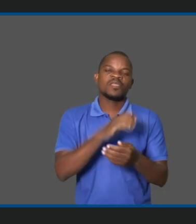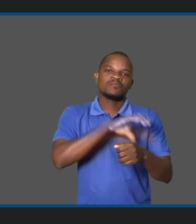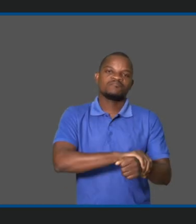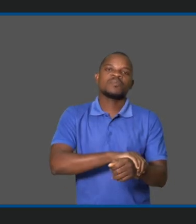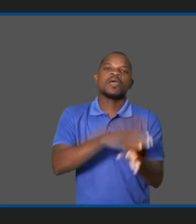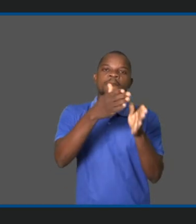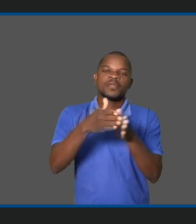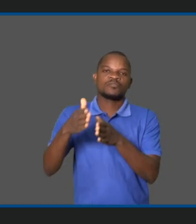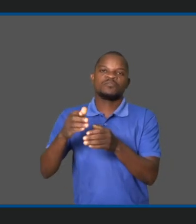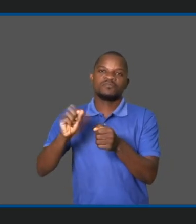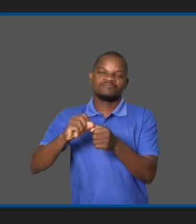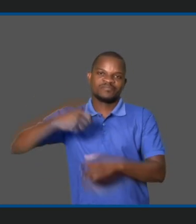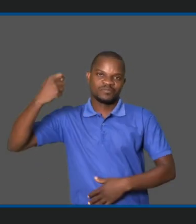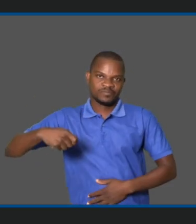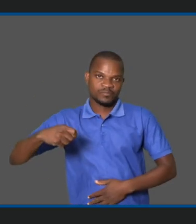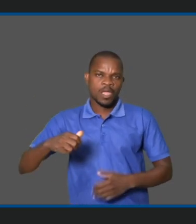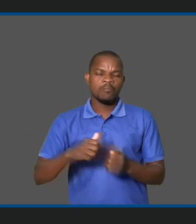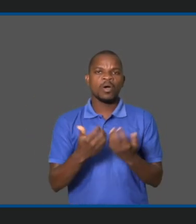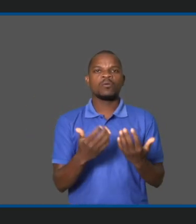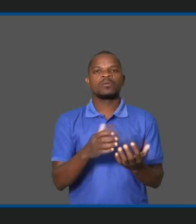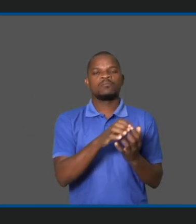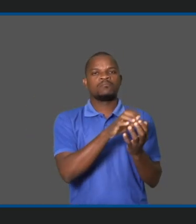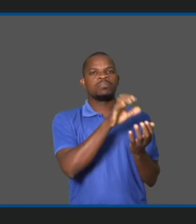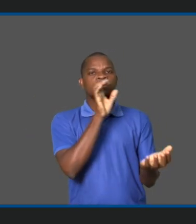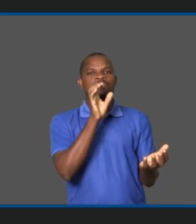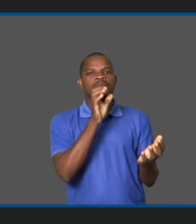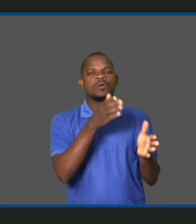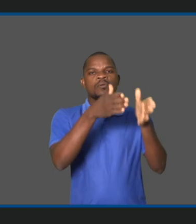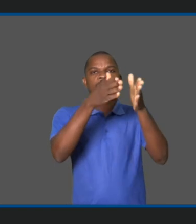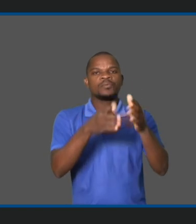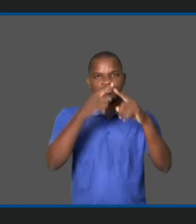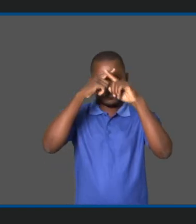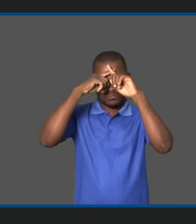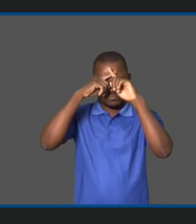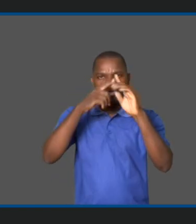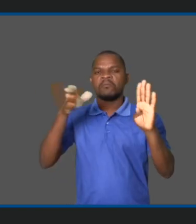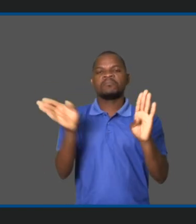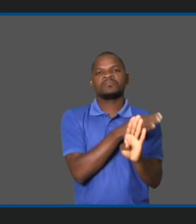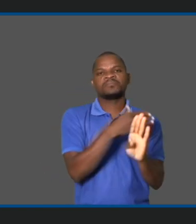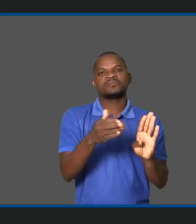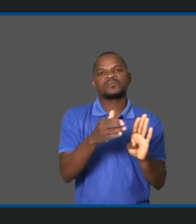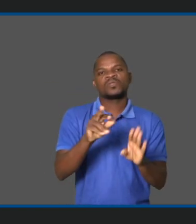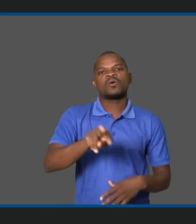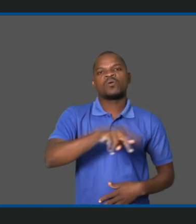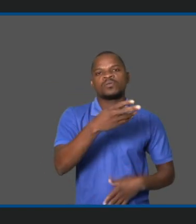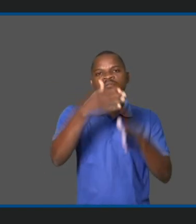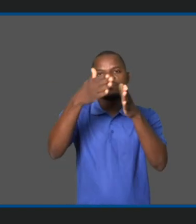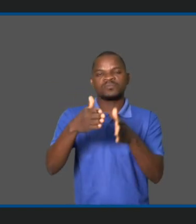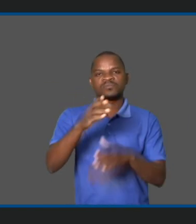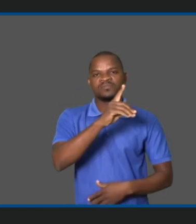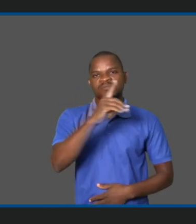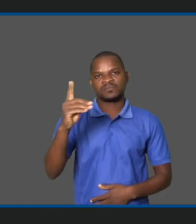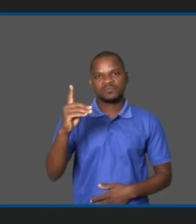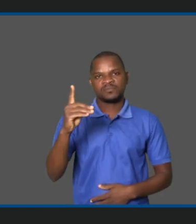vimos o agente da polícia espancar uma pessoa com deficiência e a pessoa mostrava que está